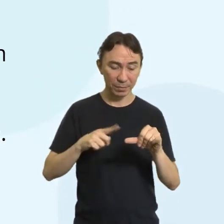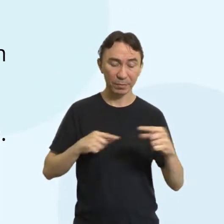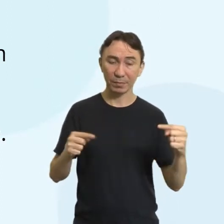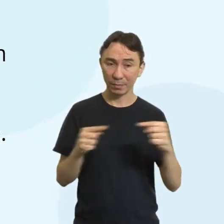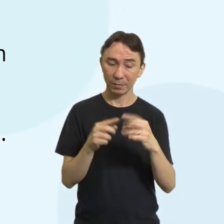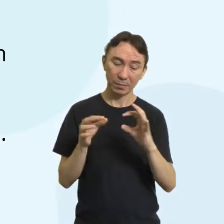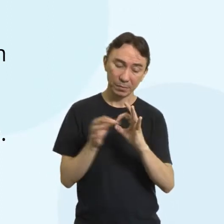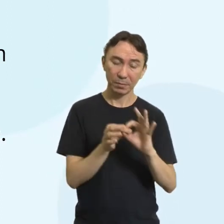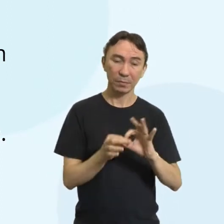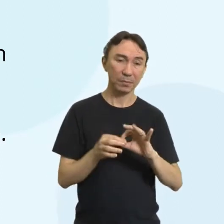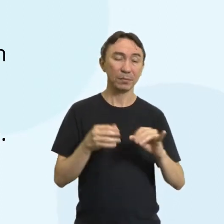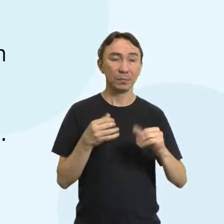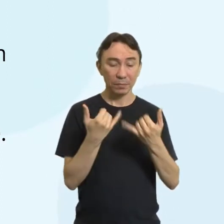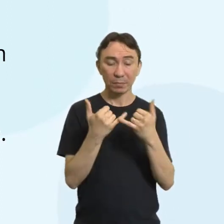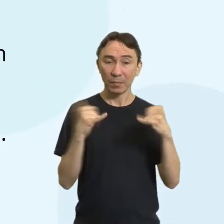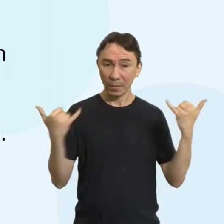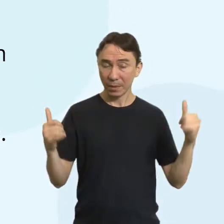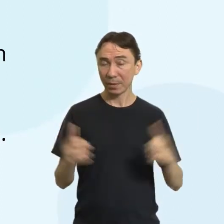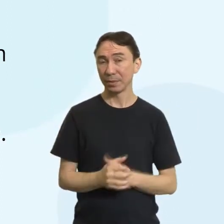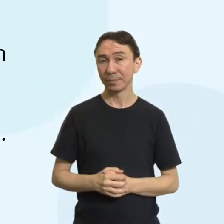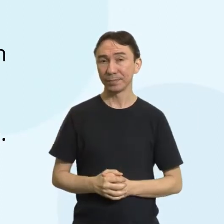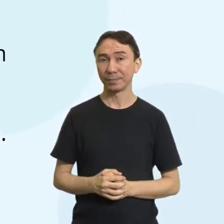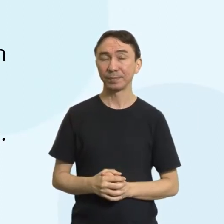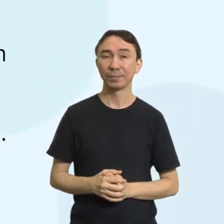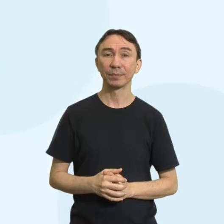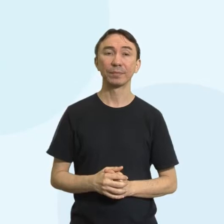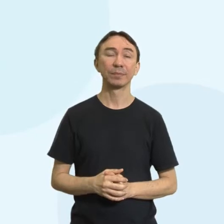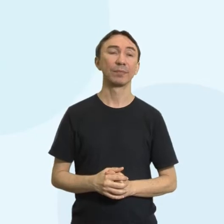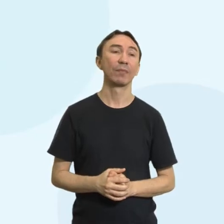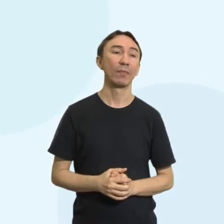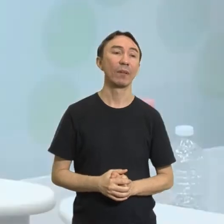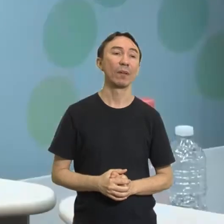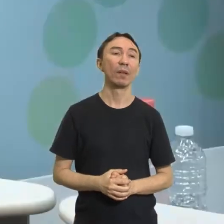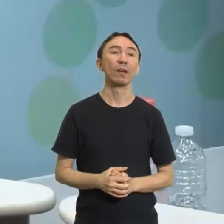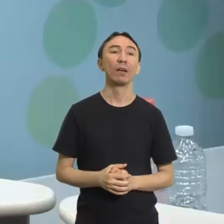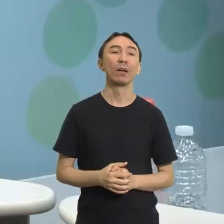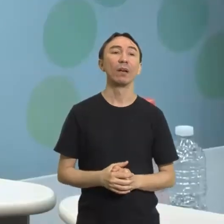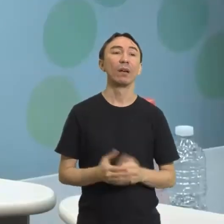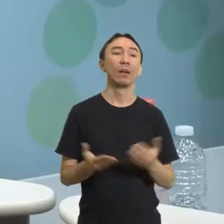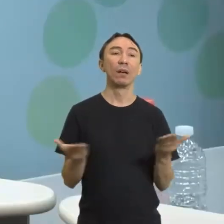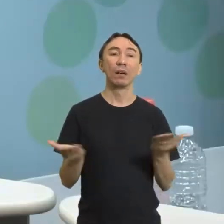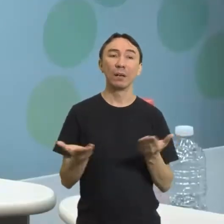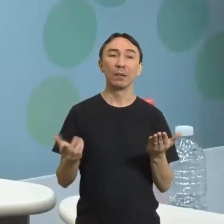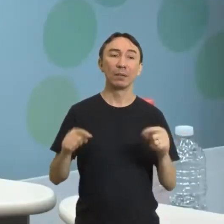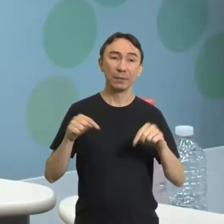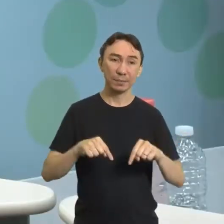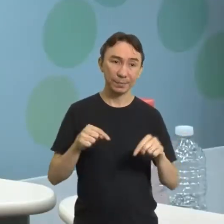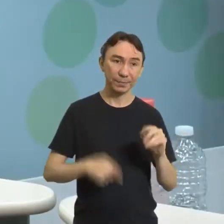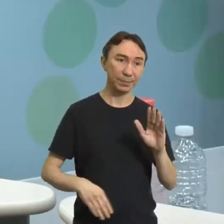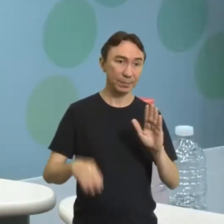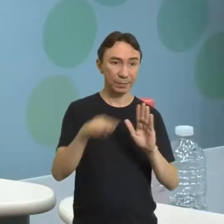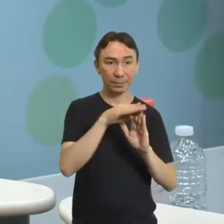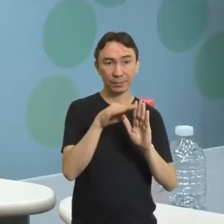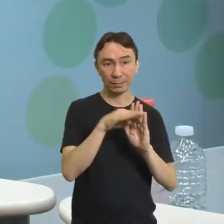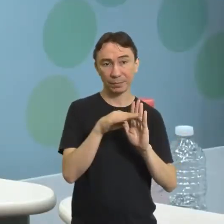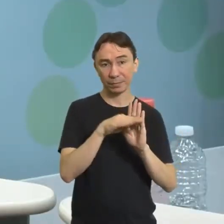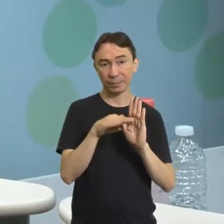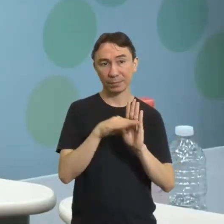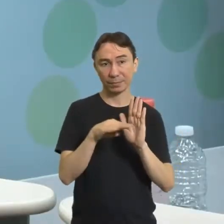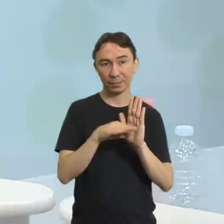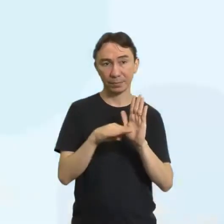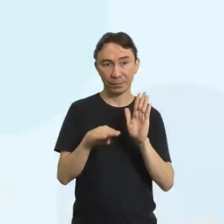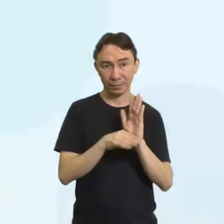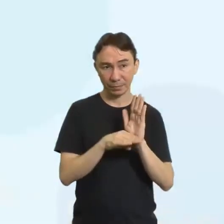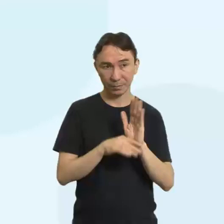eletricidade. Bom, agora eu quero apresentar para vocês o percurso da nossa pauta. Então, nós vamos começar com